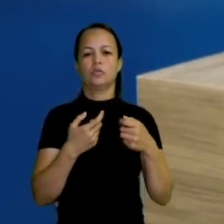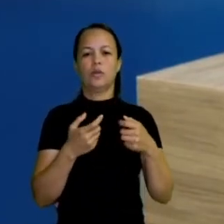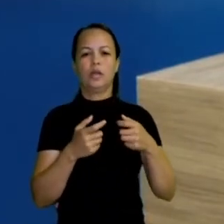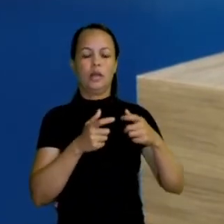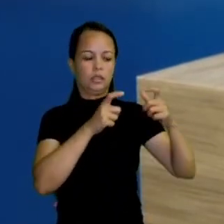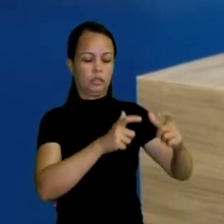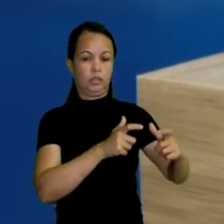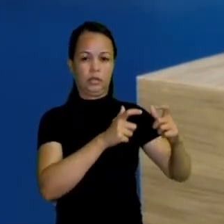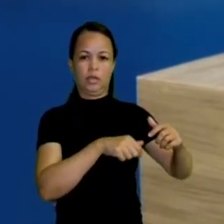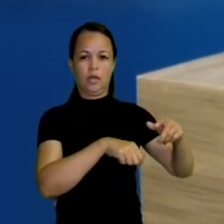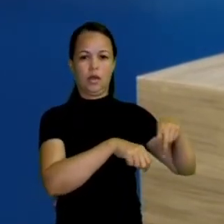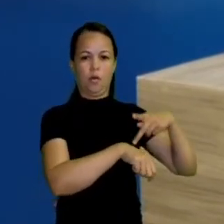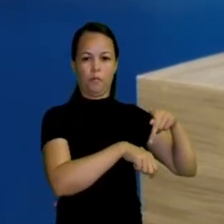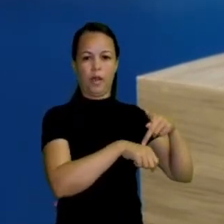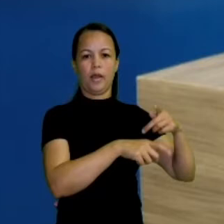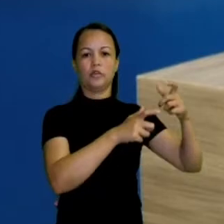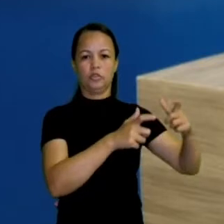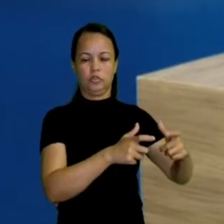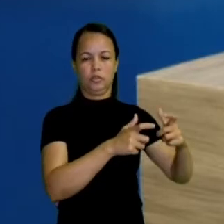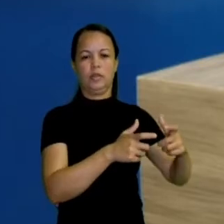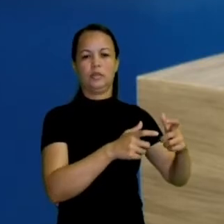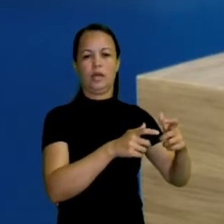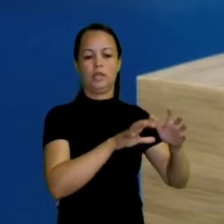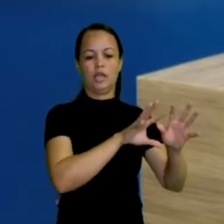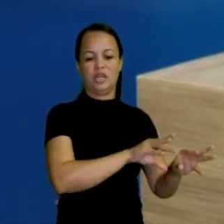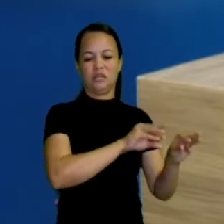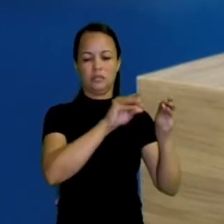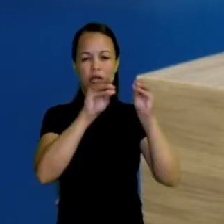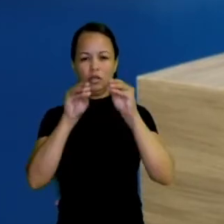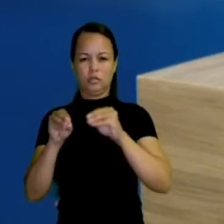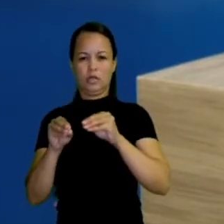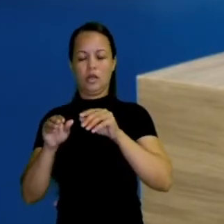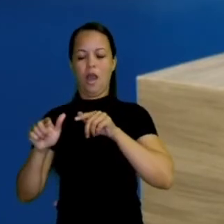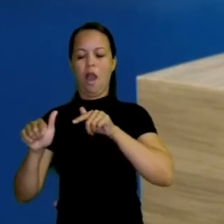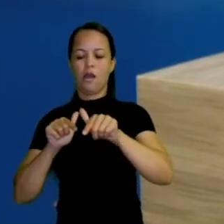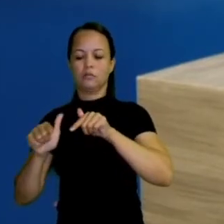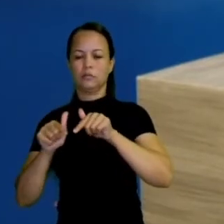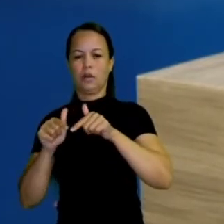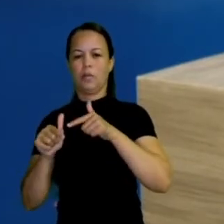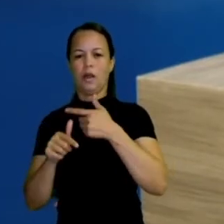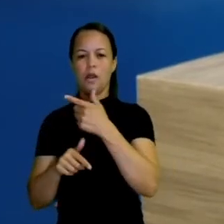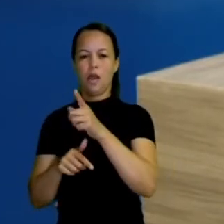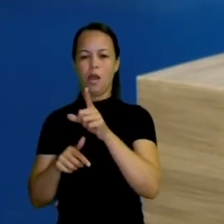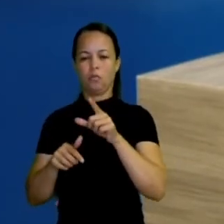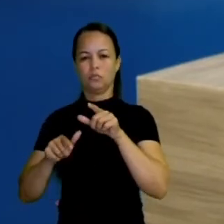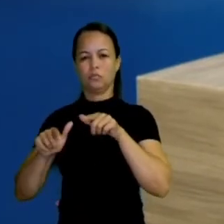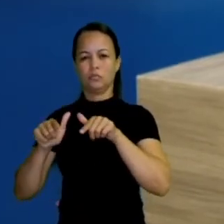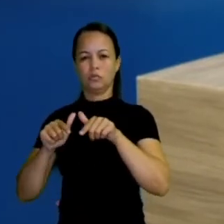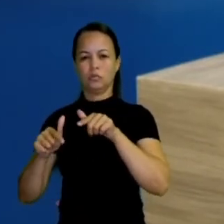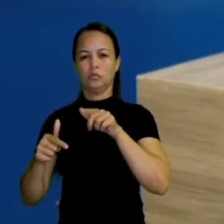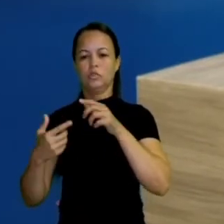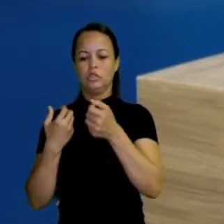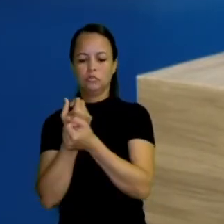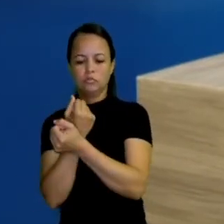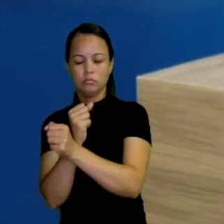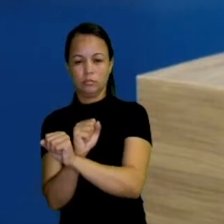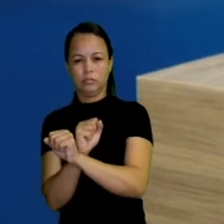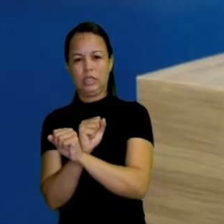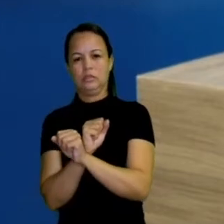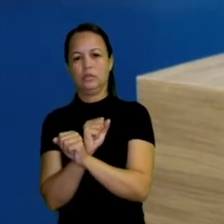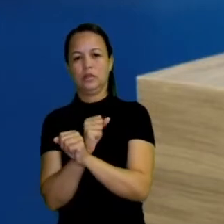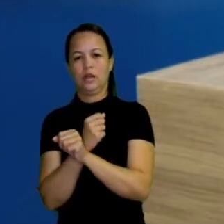local de origem e eram levadas a trabalhar, a ser mão de obra escrava,